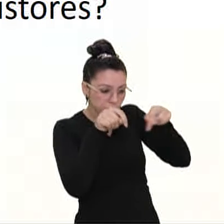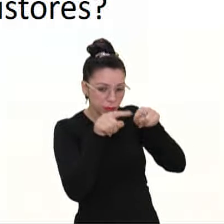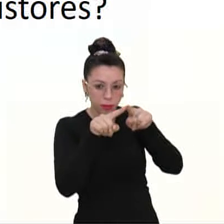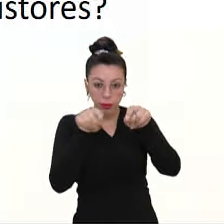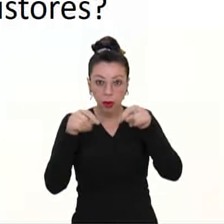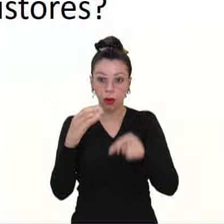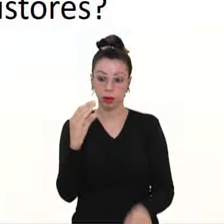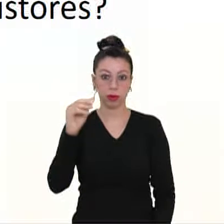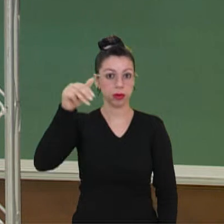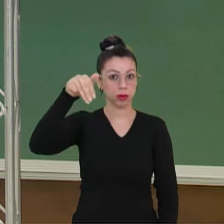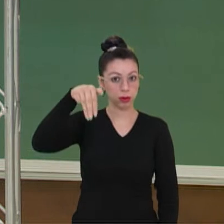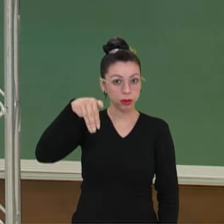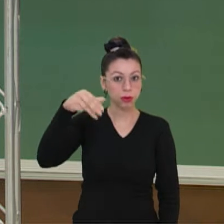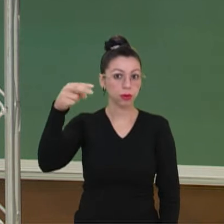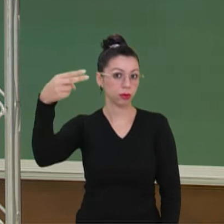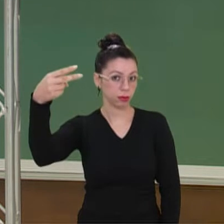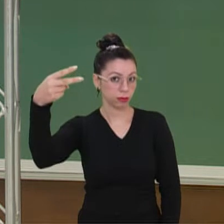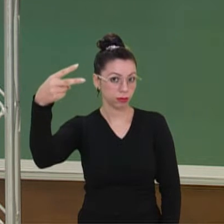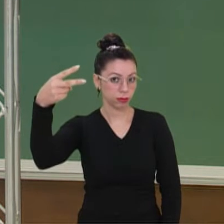repare, centímetro quadrado.